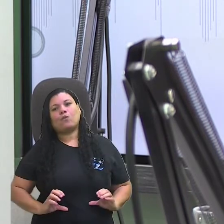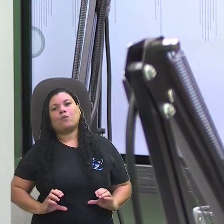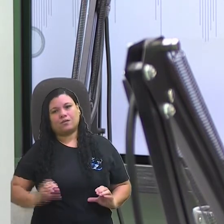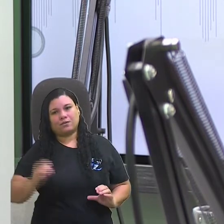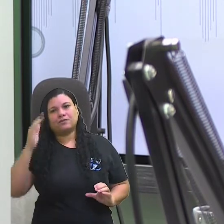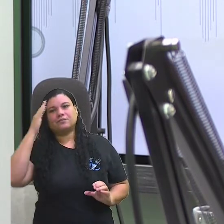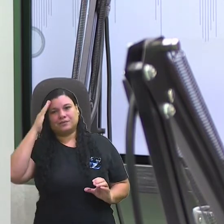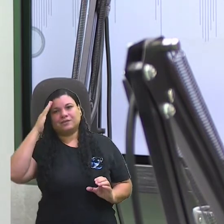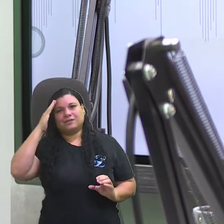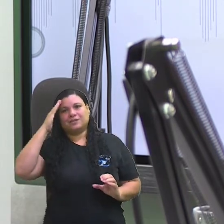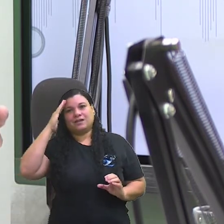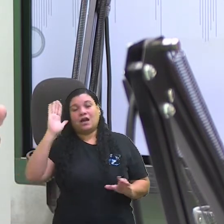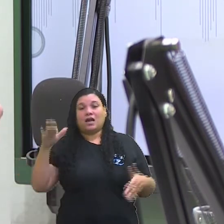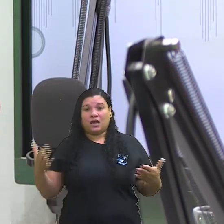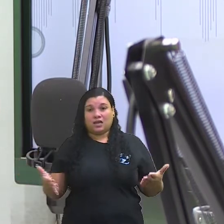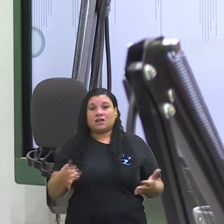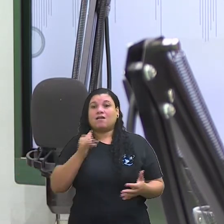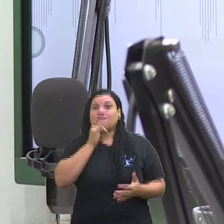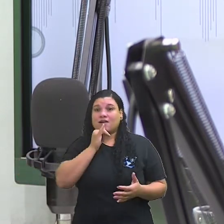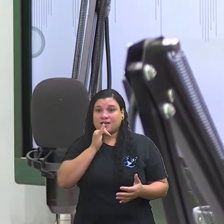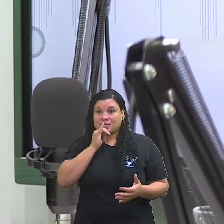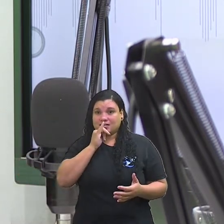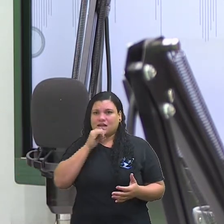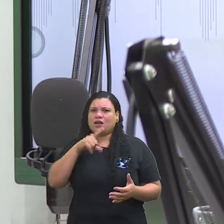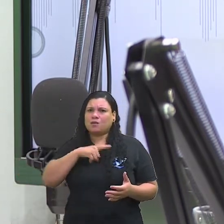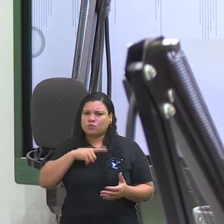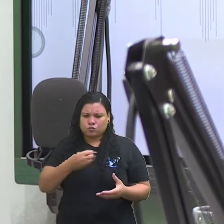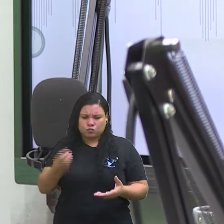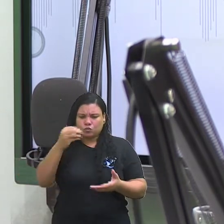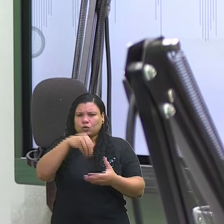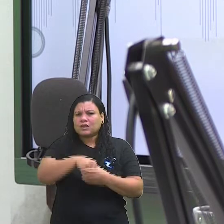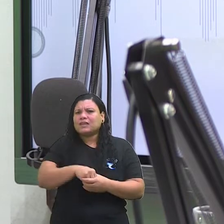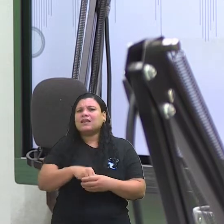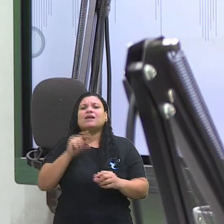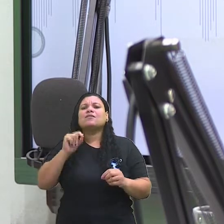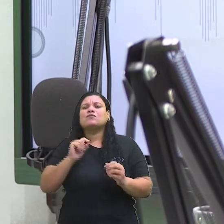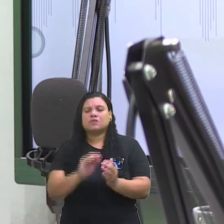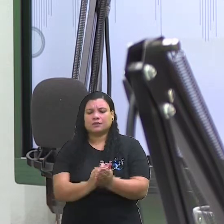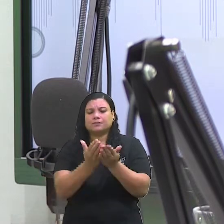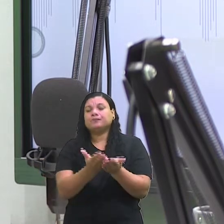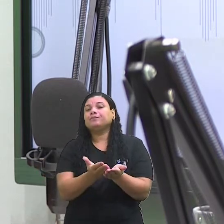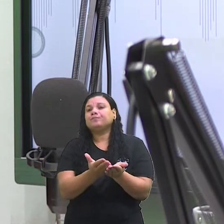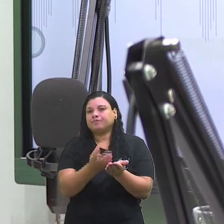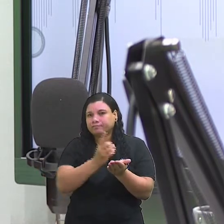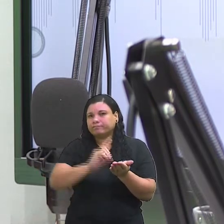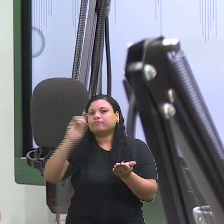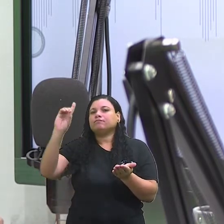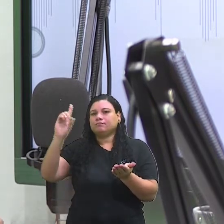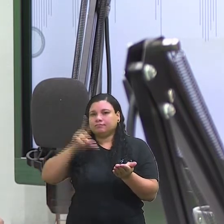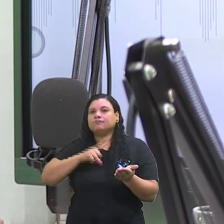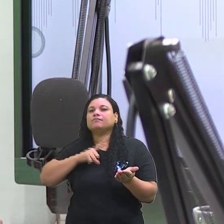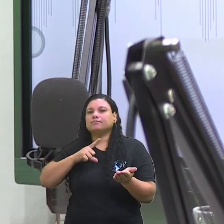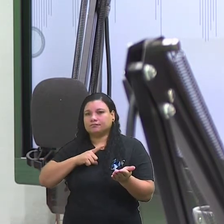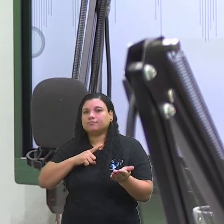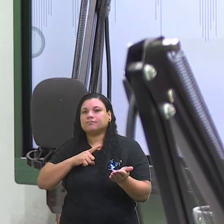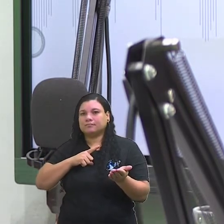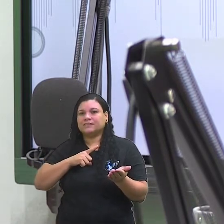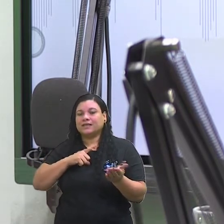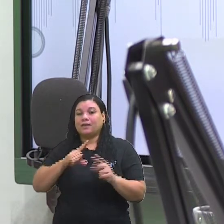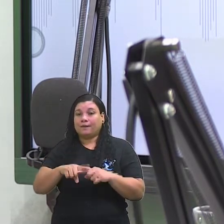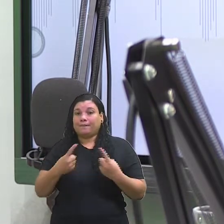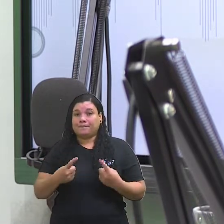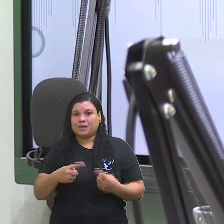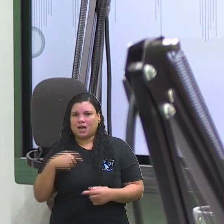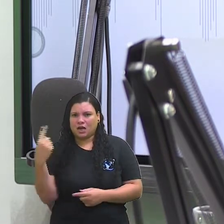É um belo exemplo, né, de como devem ser tocadas as coisas na casa da gente. Haverá falhas, haverá erros, mas a